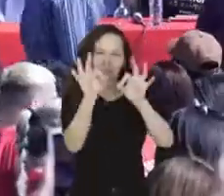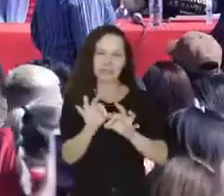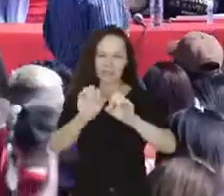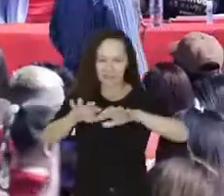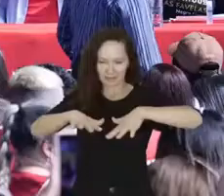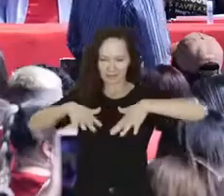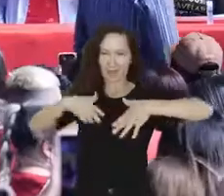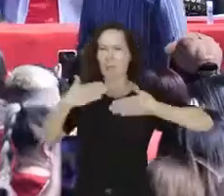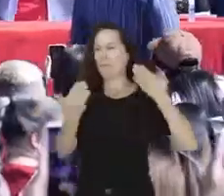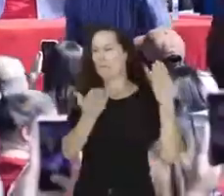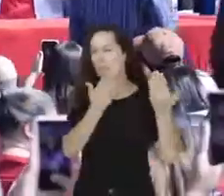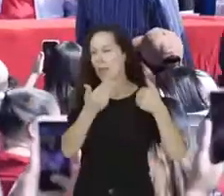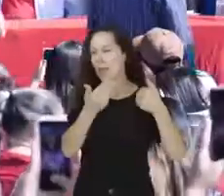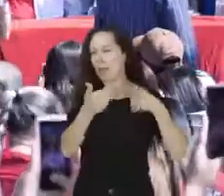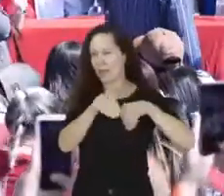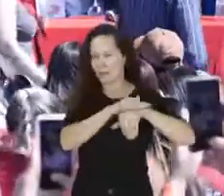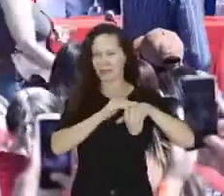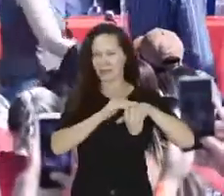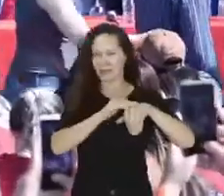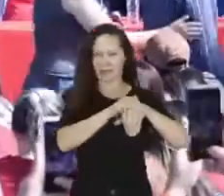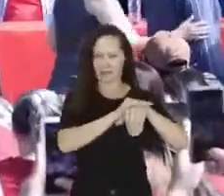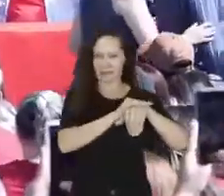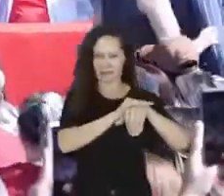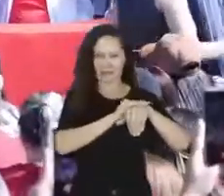papo, entendeu?